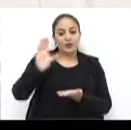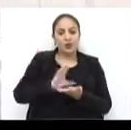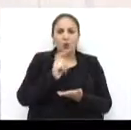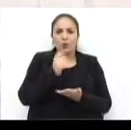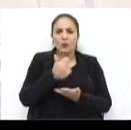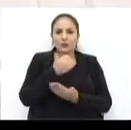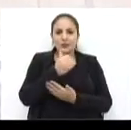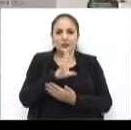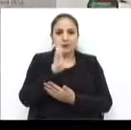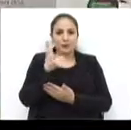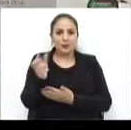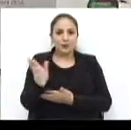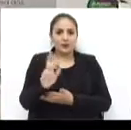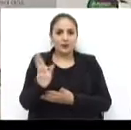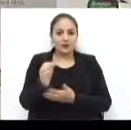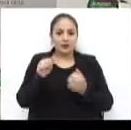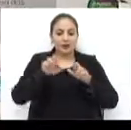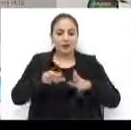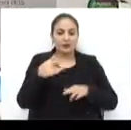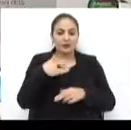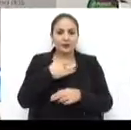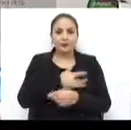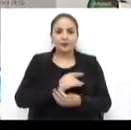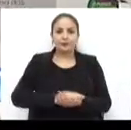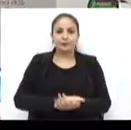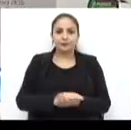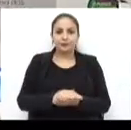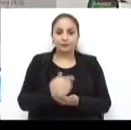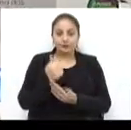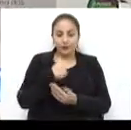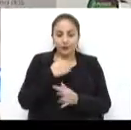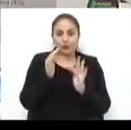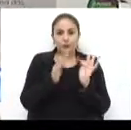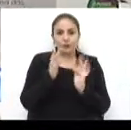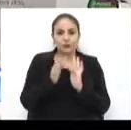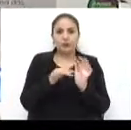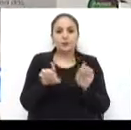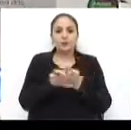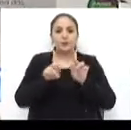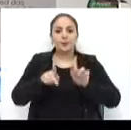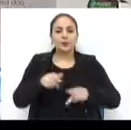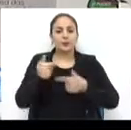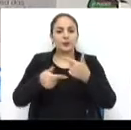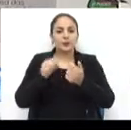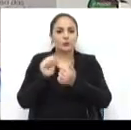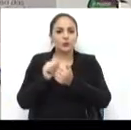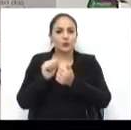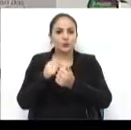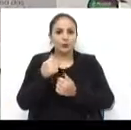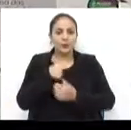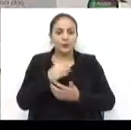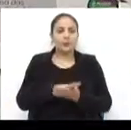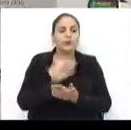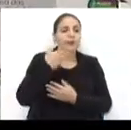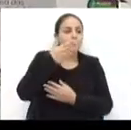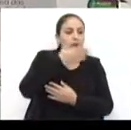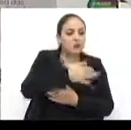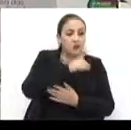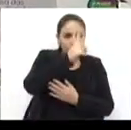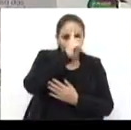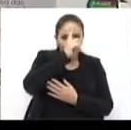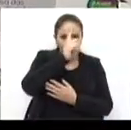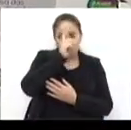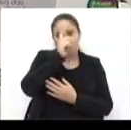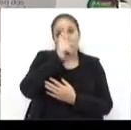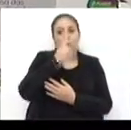para a área da saúde. Basicamente, a nossa função, a minha e de quem trabalhava comigo aqui, era ir nos hospitais